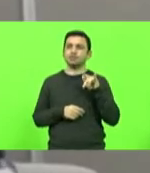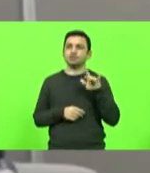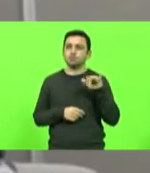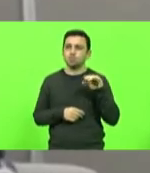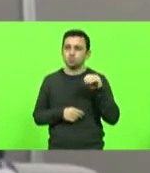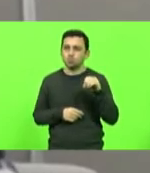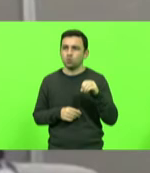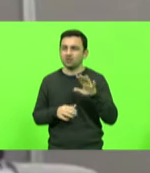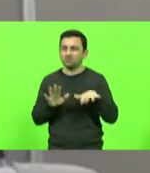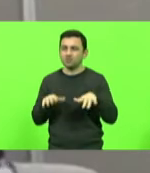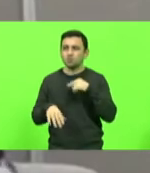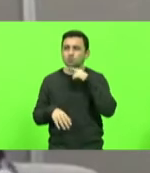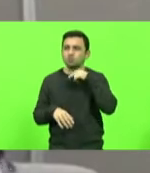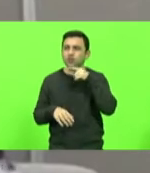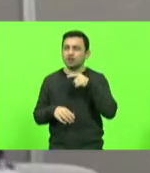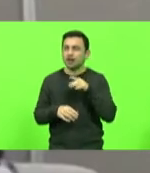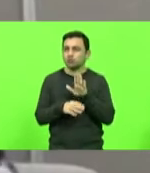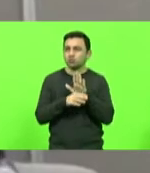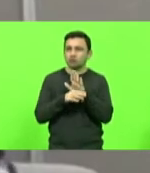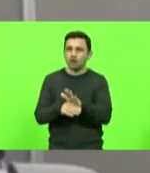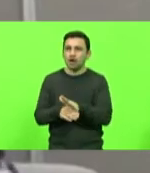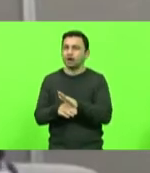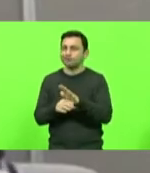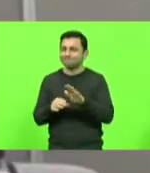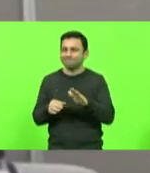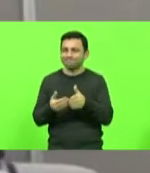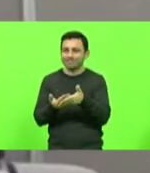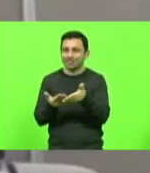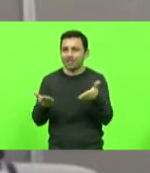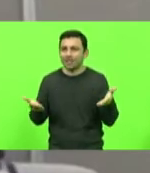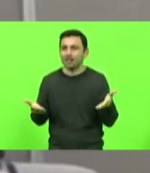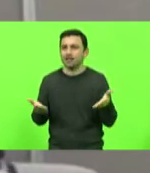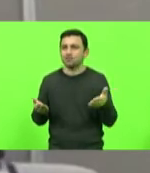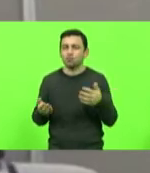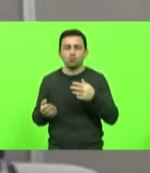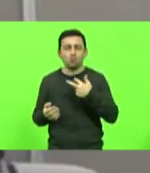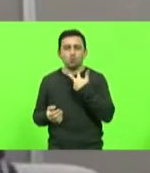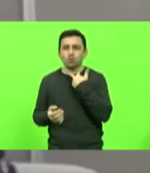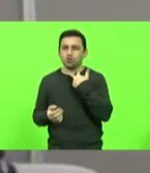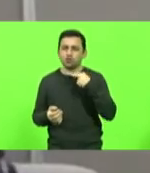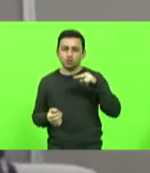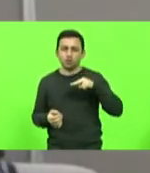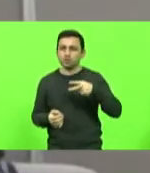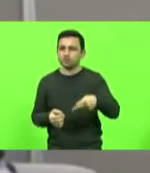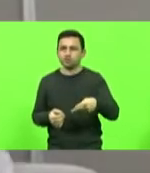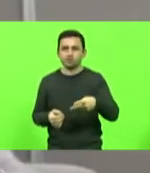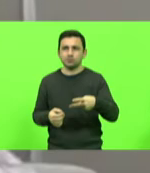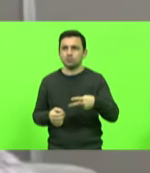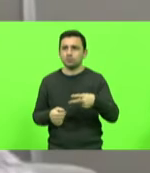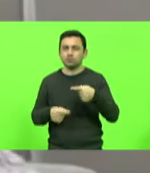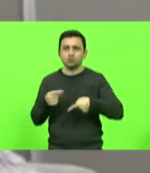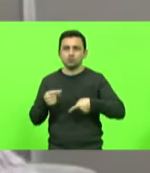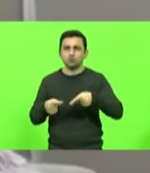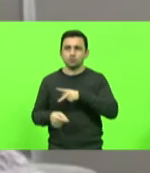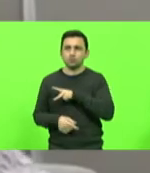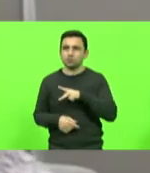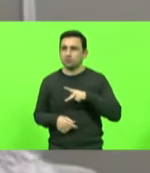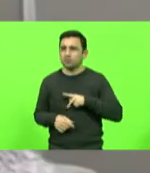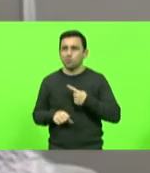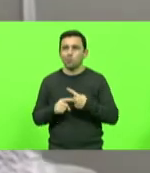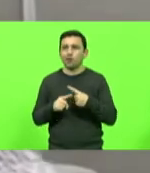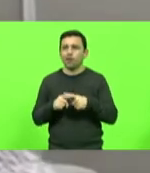de vulnerabilidade de modo duradouro e nem pode ser reconhecido como uma política pública diante do seu caráter imediatista,